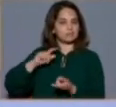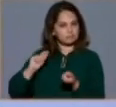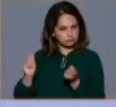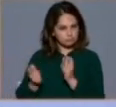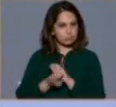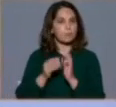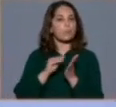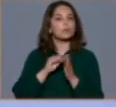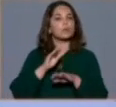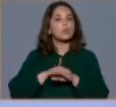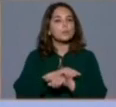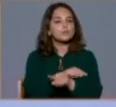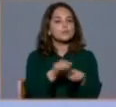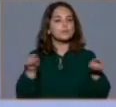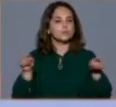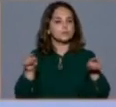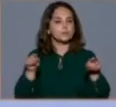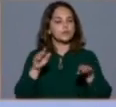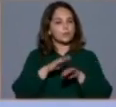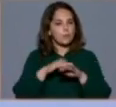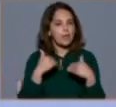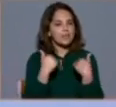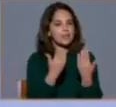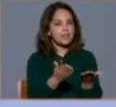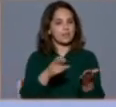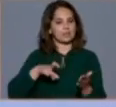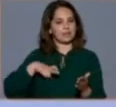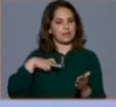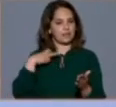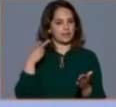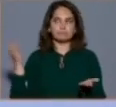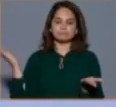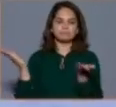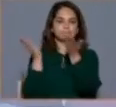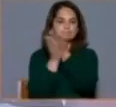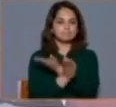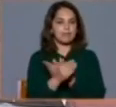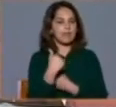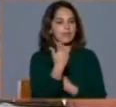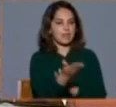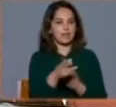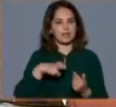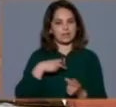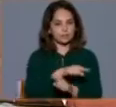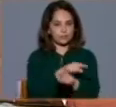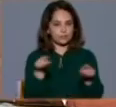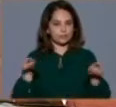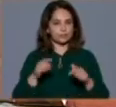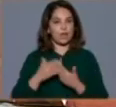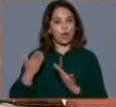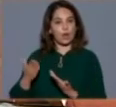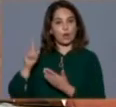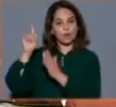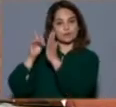por vossa causa, para vos enriquecer pela sua pobreza. Não se